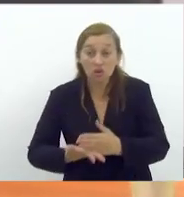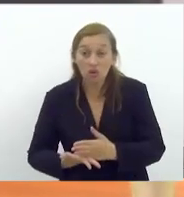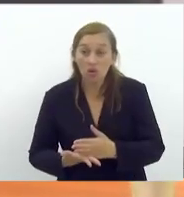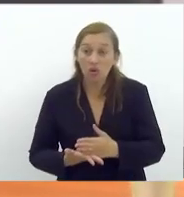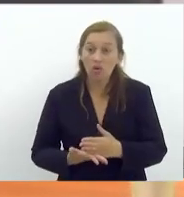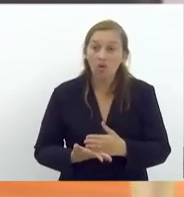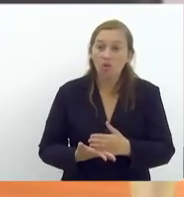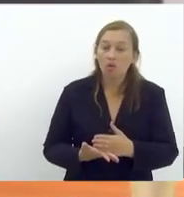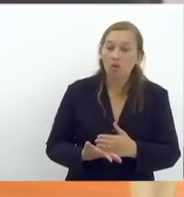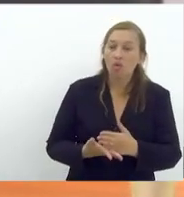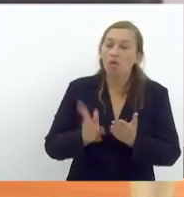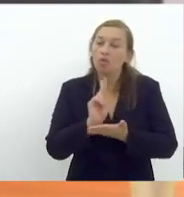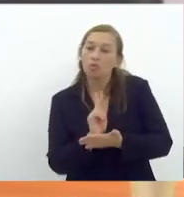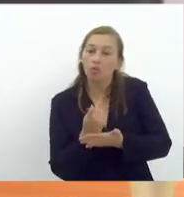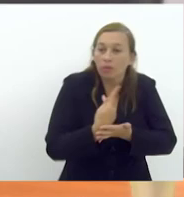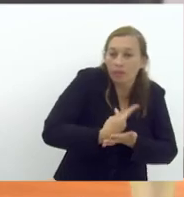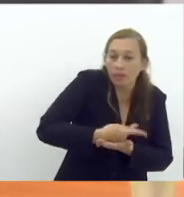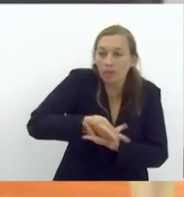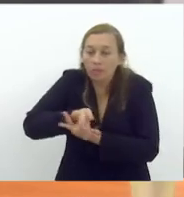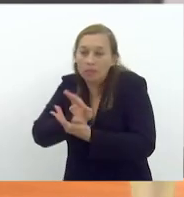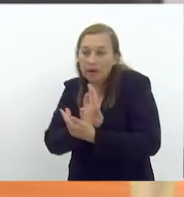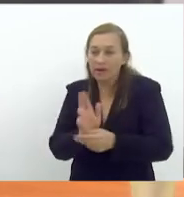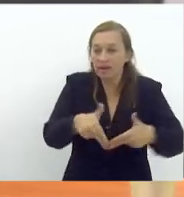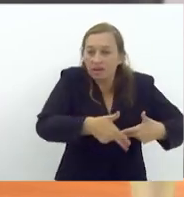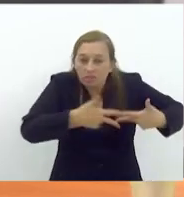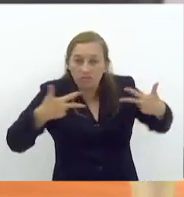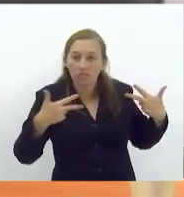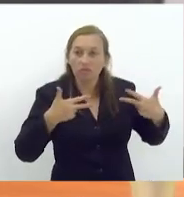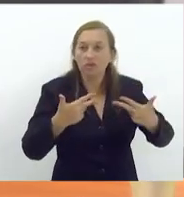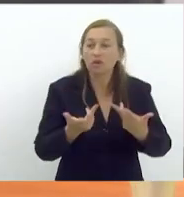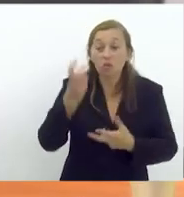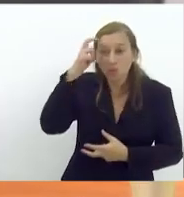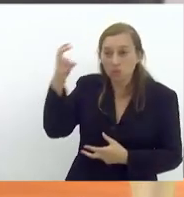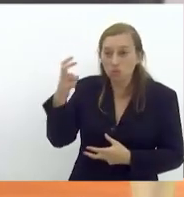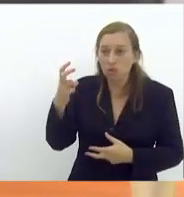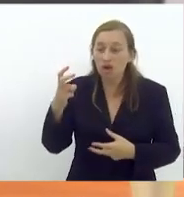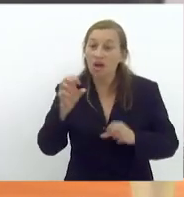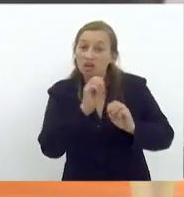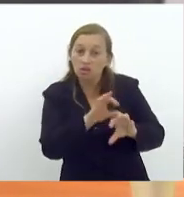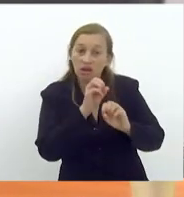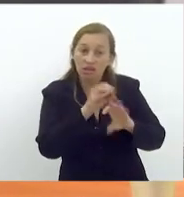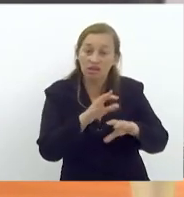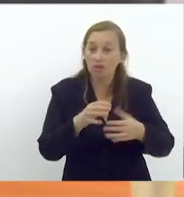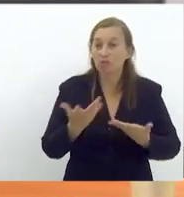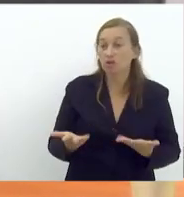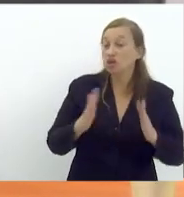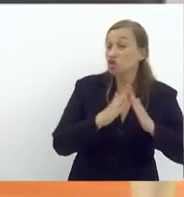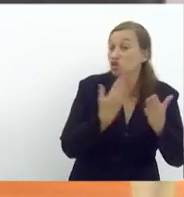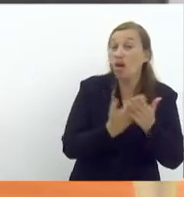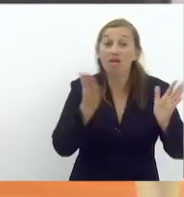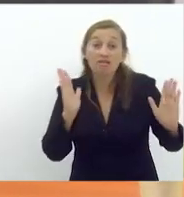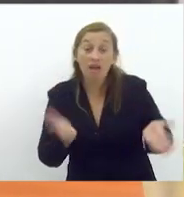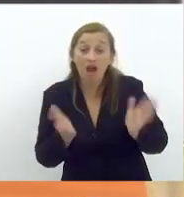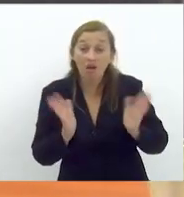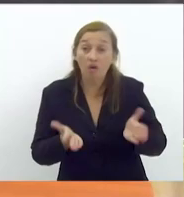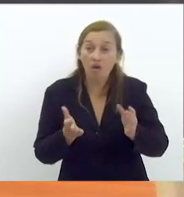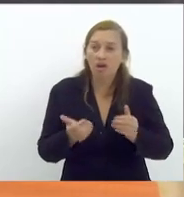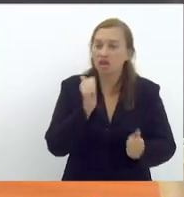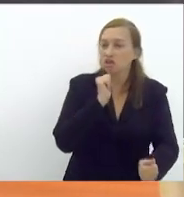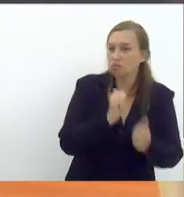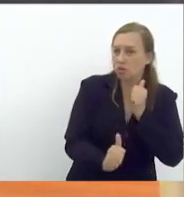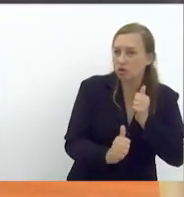Breaking da cultura hip hop que é dança cultura educação Escola e agora esporte